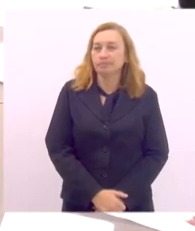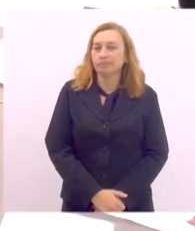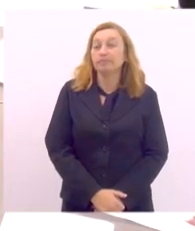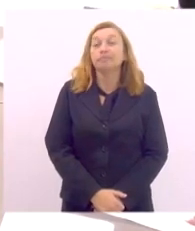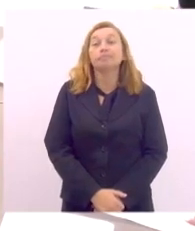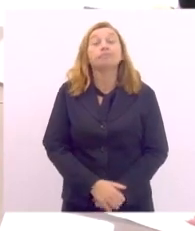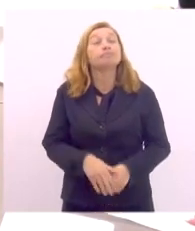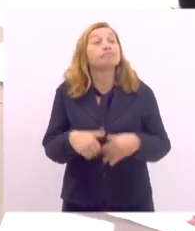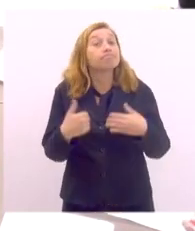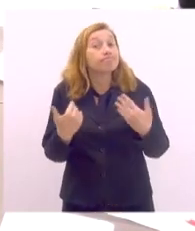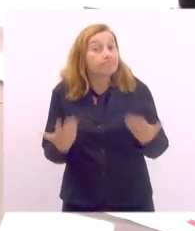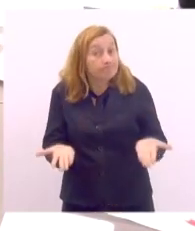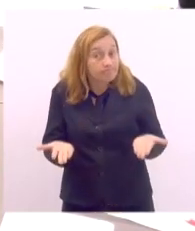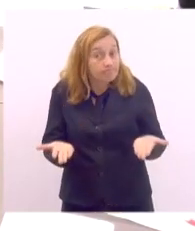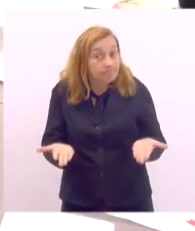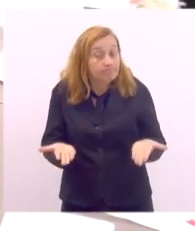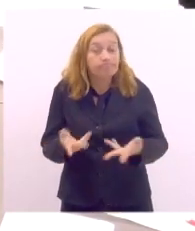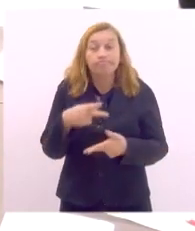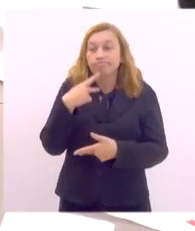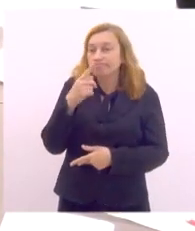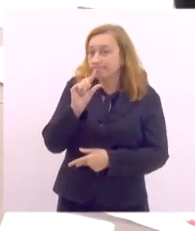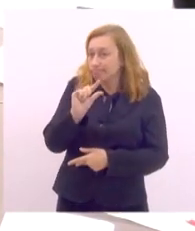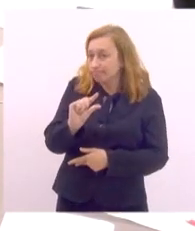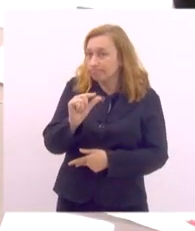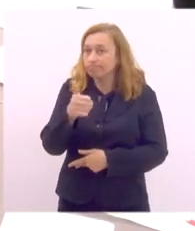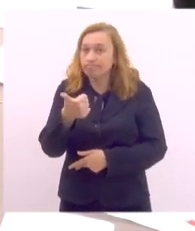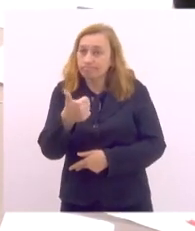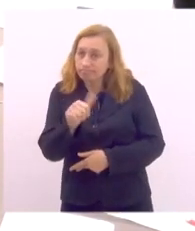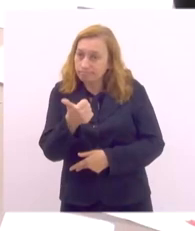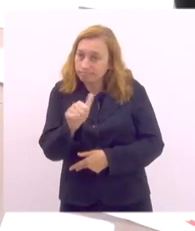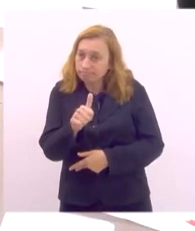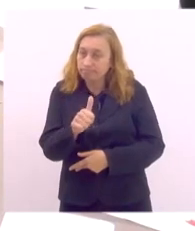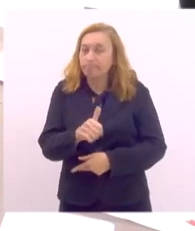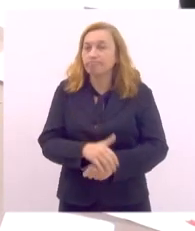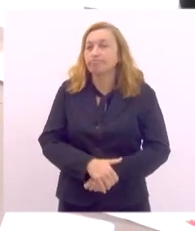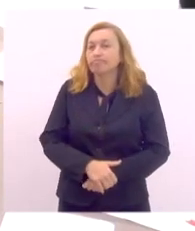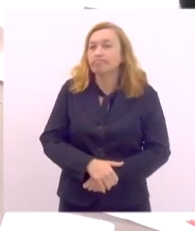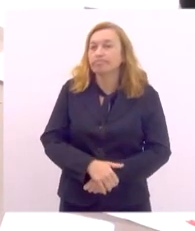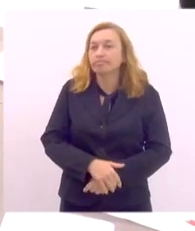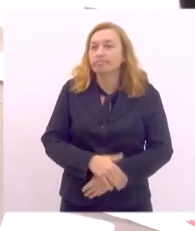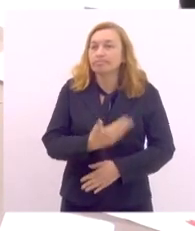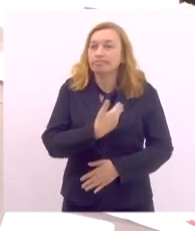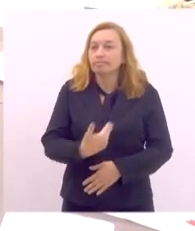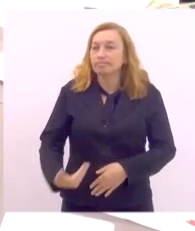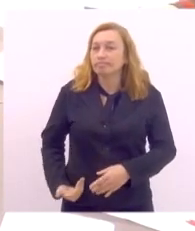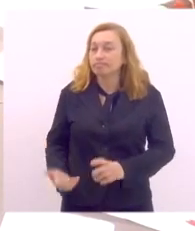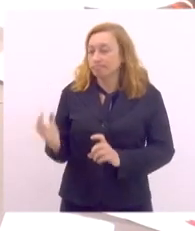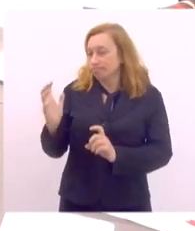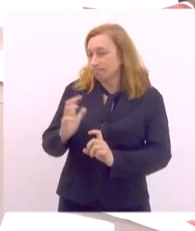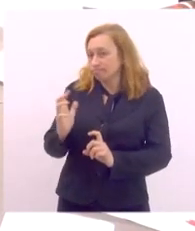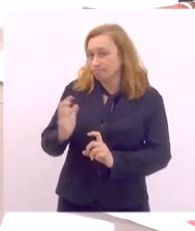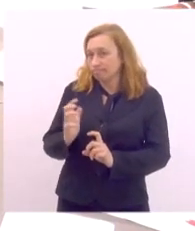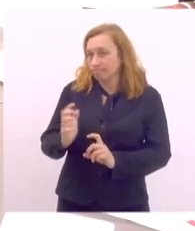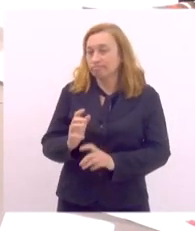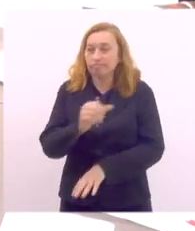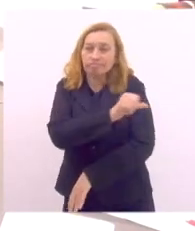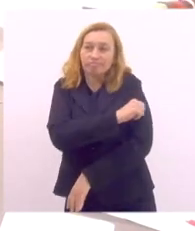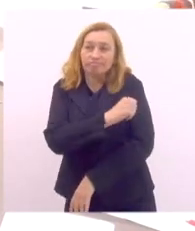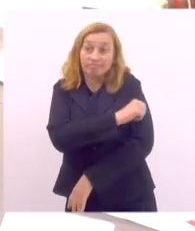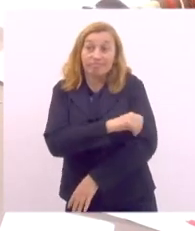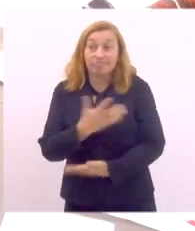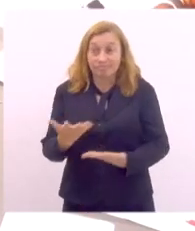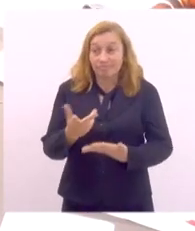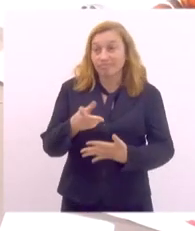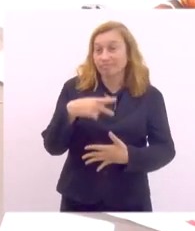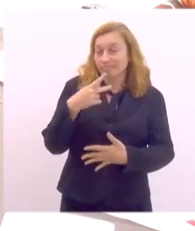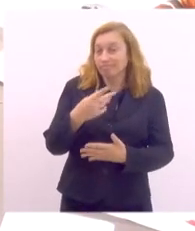Então, deixa eu falar um pouquinho sobre o 11º. Esse pessoal do governo quer implicar com a enfermeira, a gente tem que vir. Não, deixa, porque é uma coisa